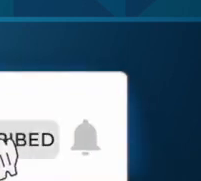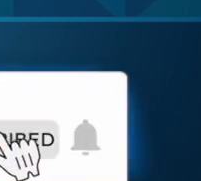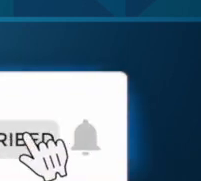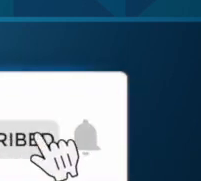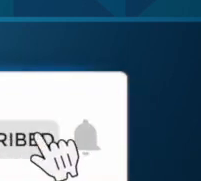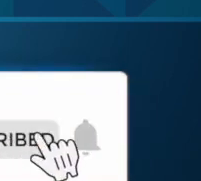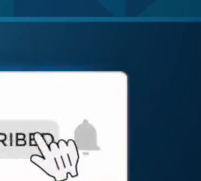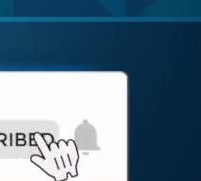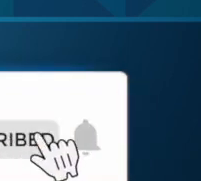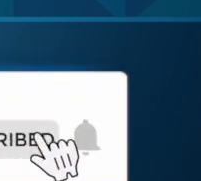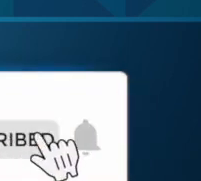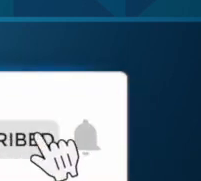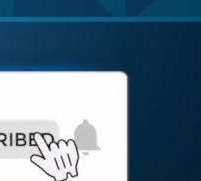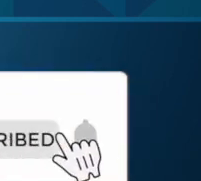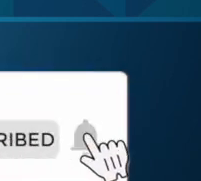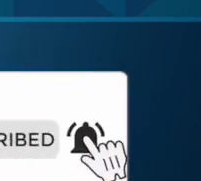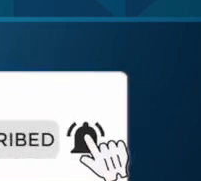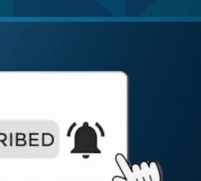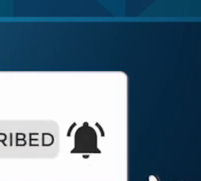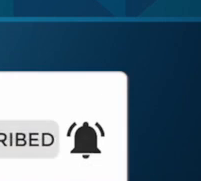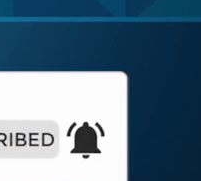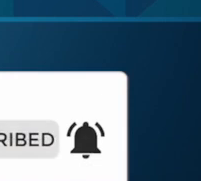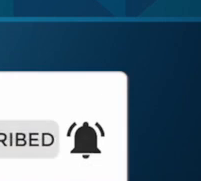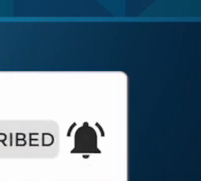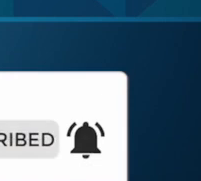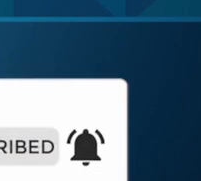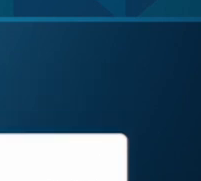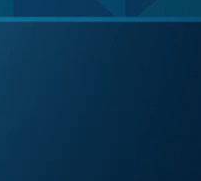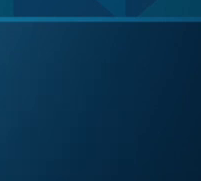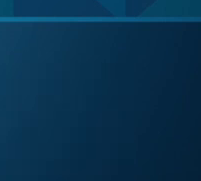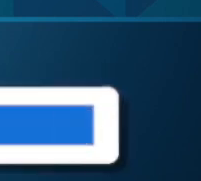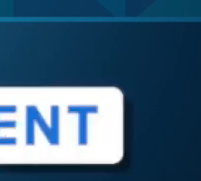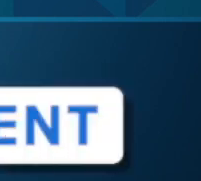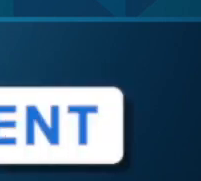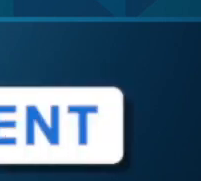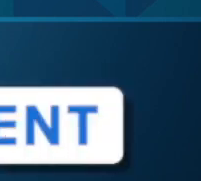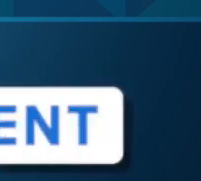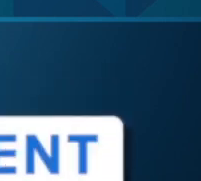inscreva iha canal RTL, hanehang butão notificação.